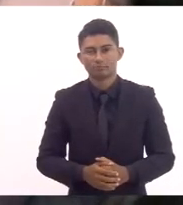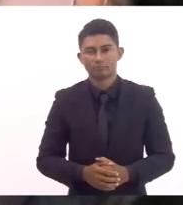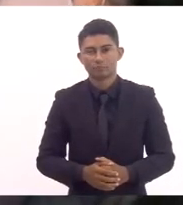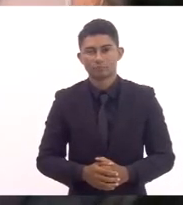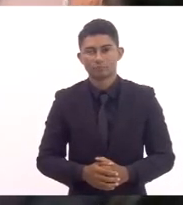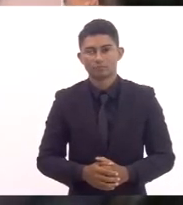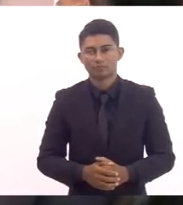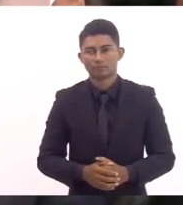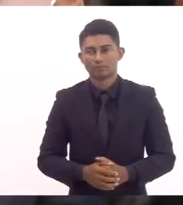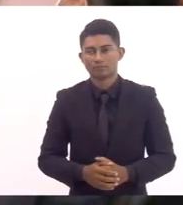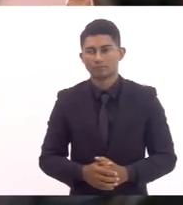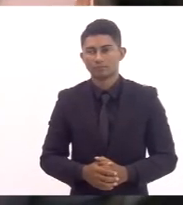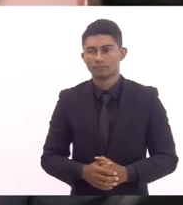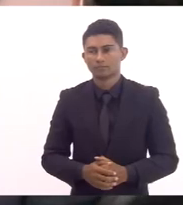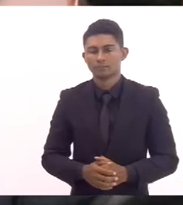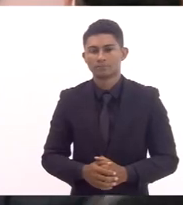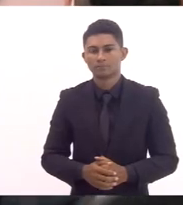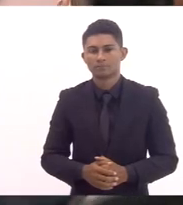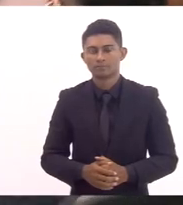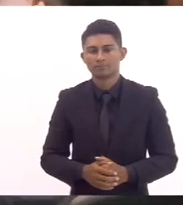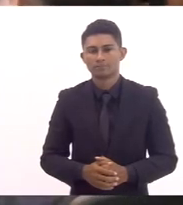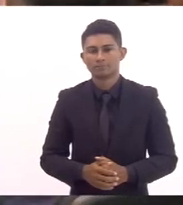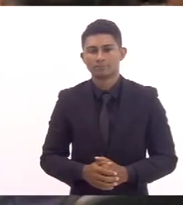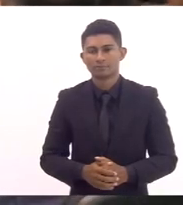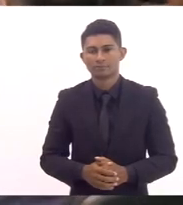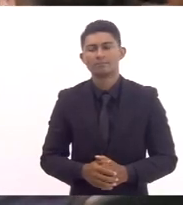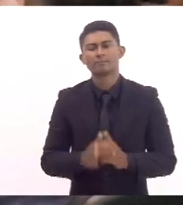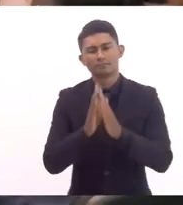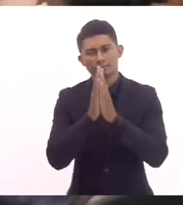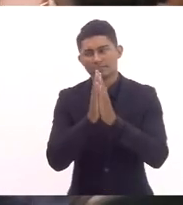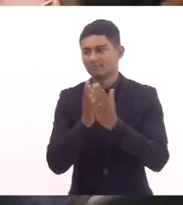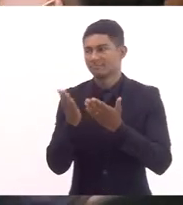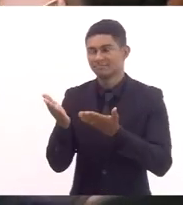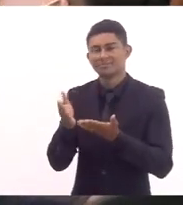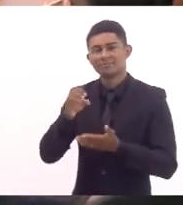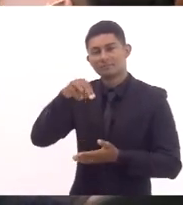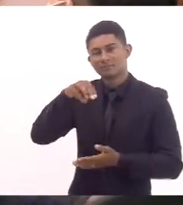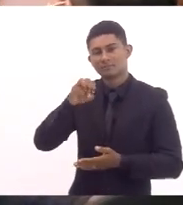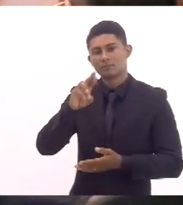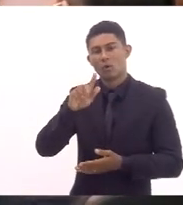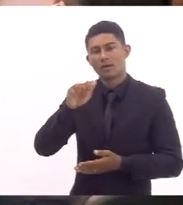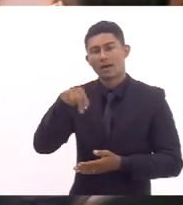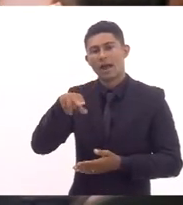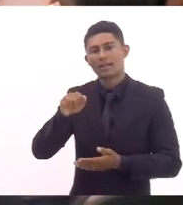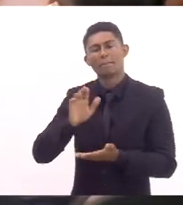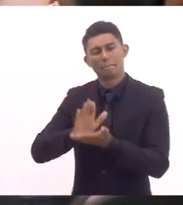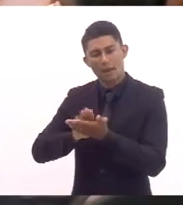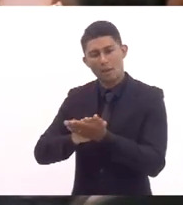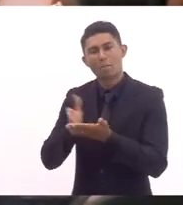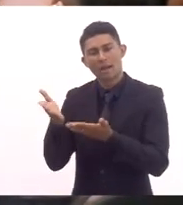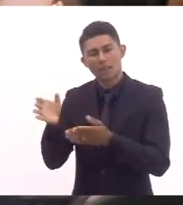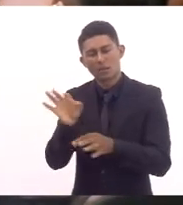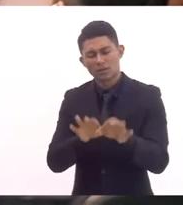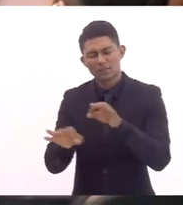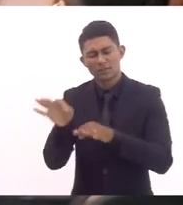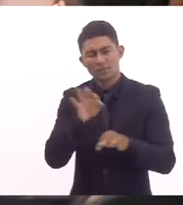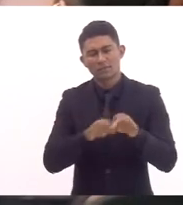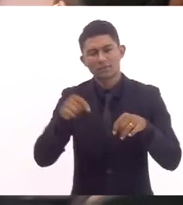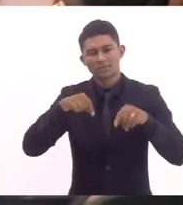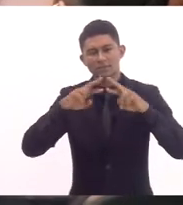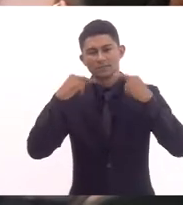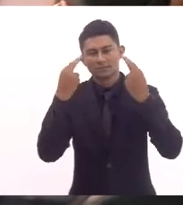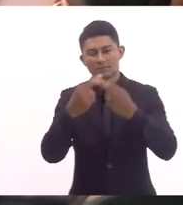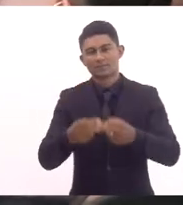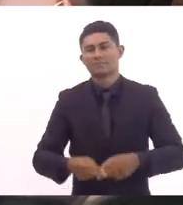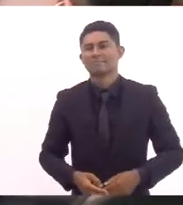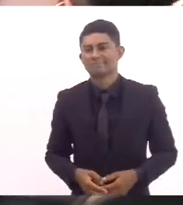e Morgana fica aqui vamos dizer uma salva de palmas para Morgana que organizou toda essa audiência o